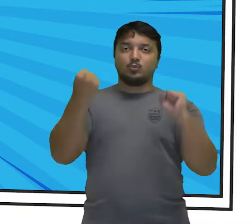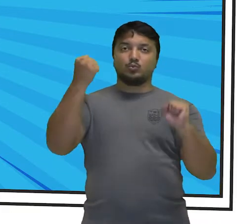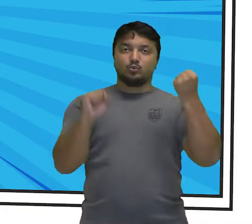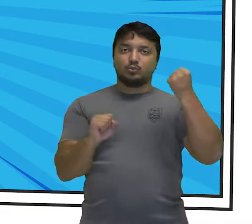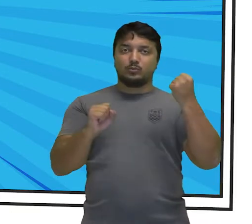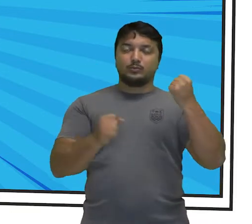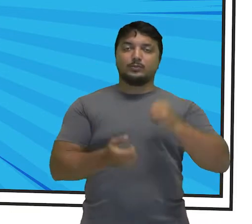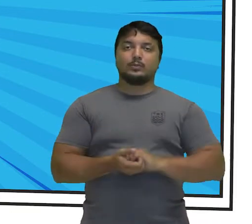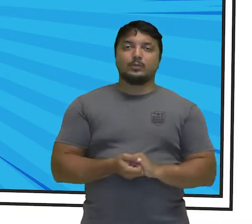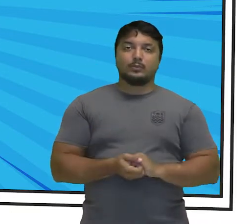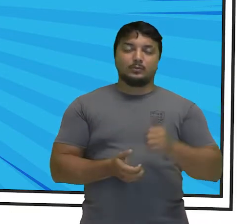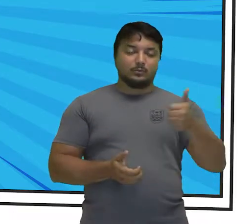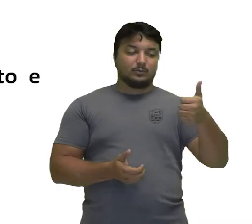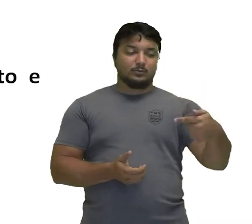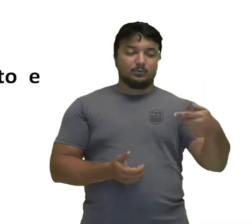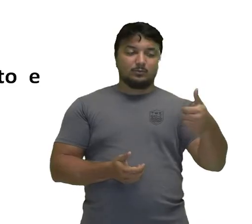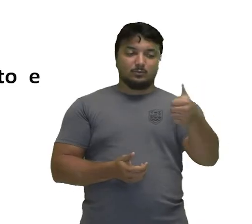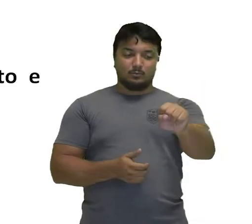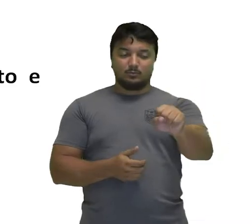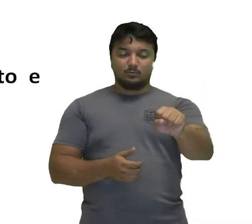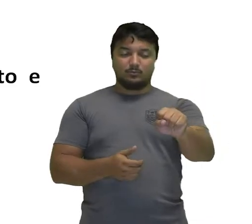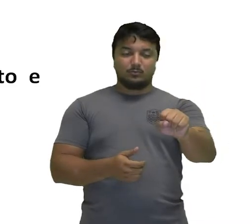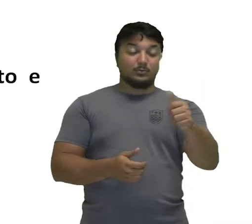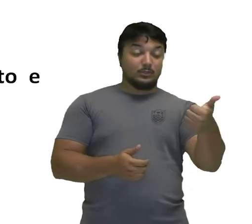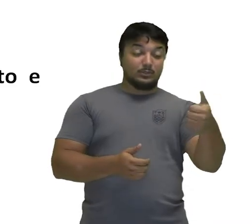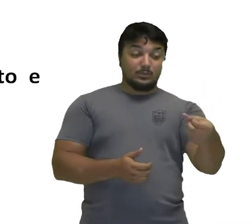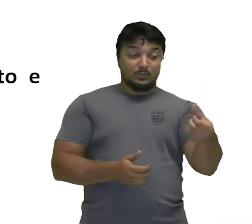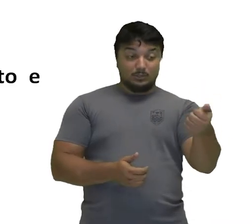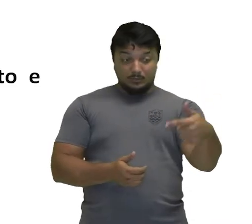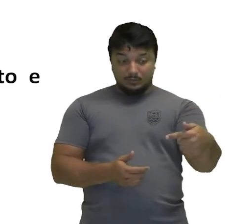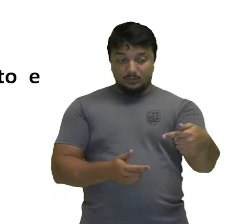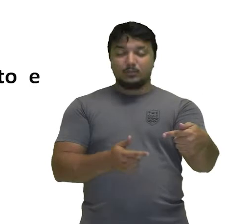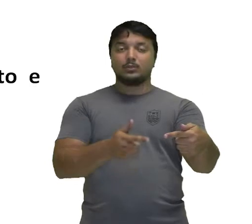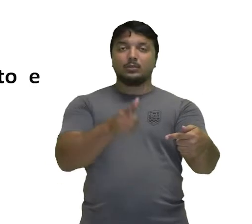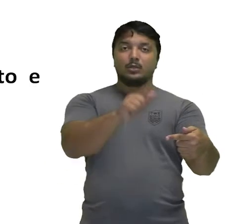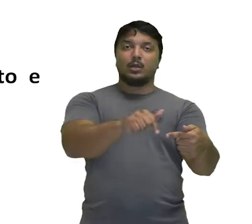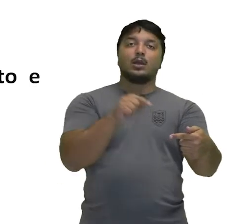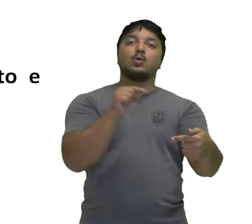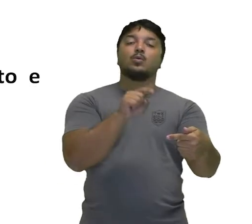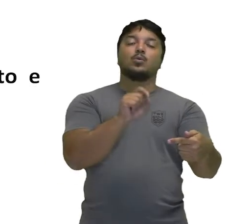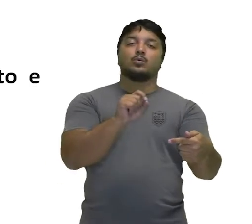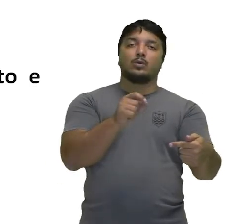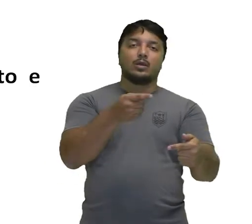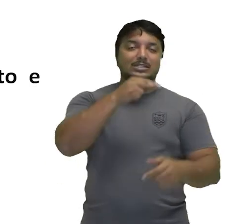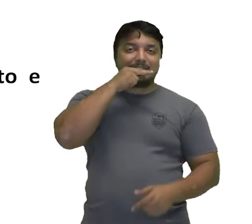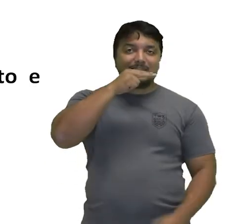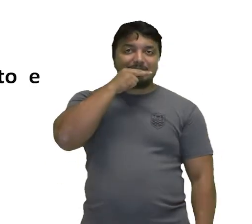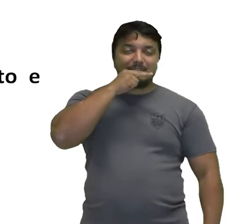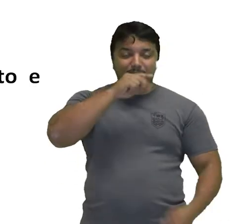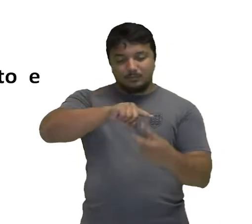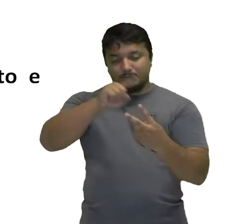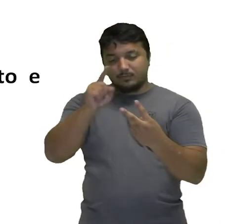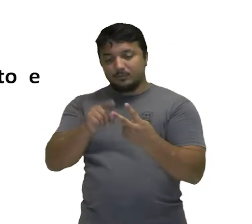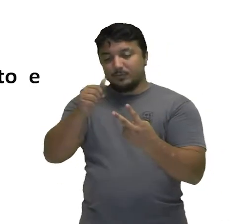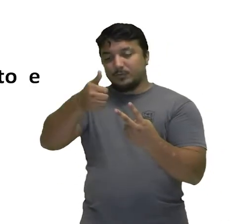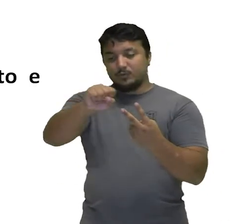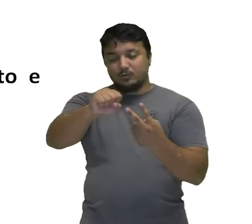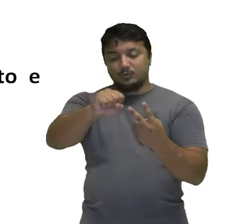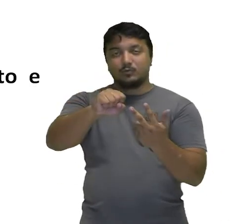Repetindo, 17, 18, 16, 17, desculpe, 16, 17, cana-de-açúcar.